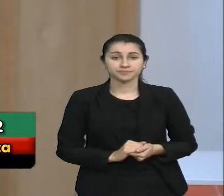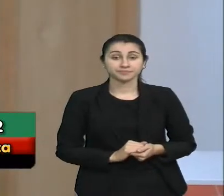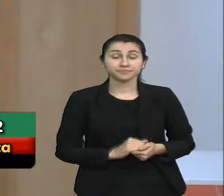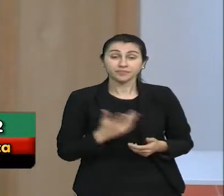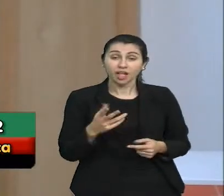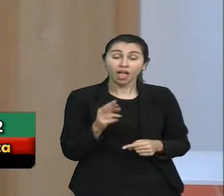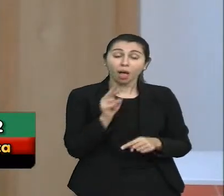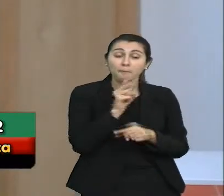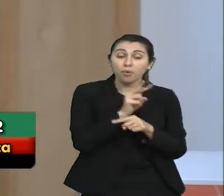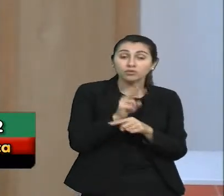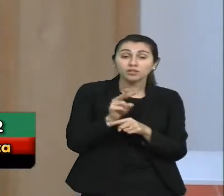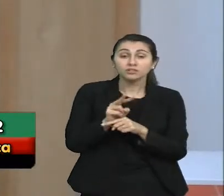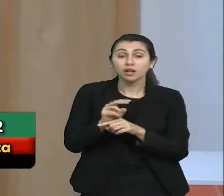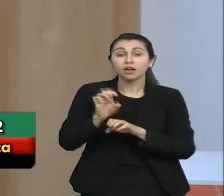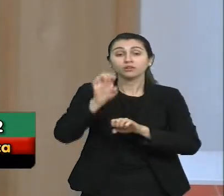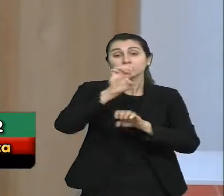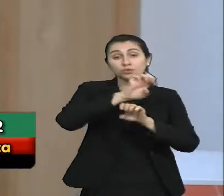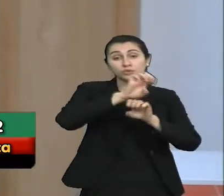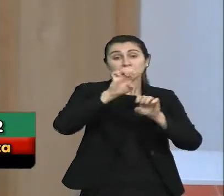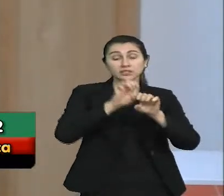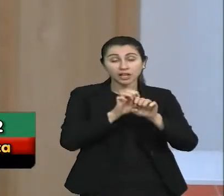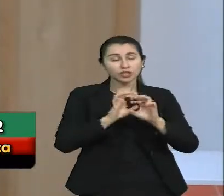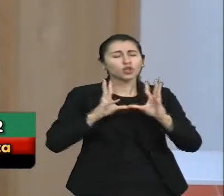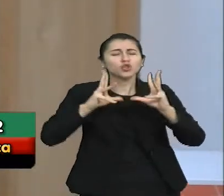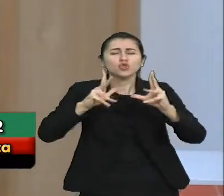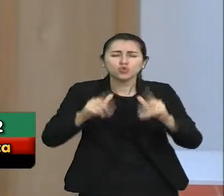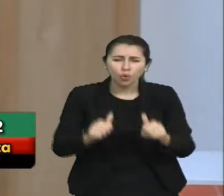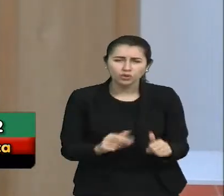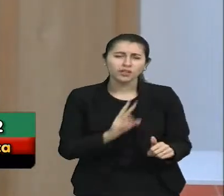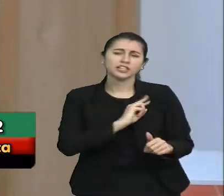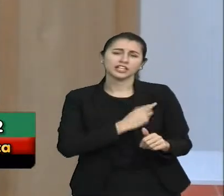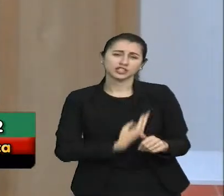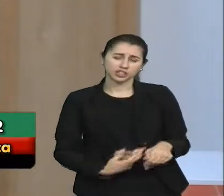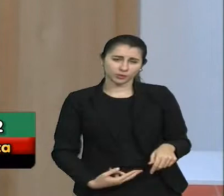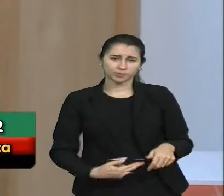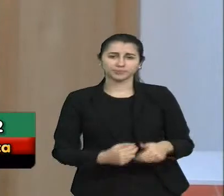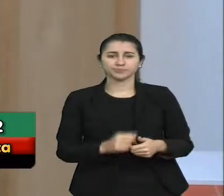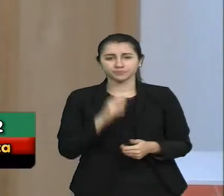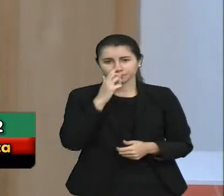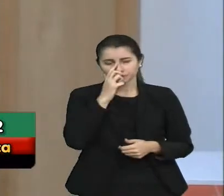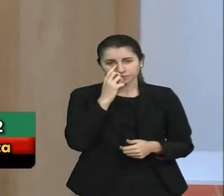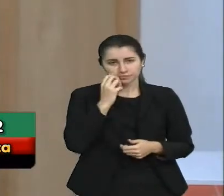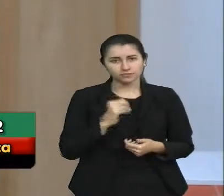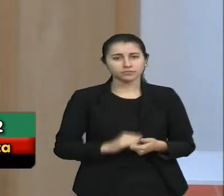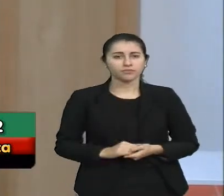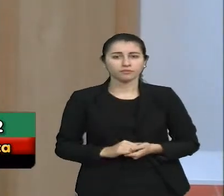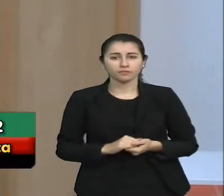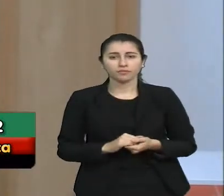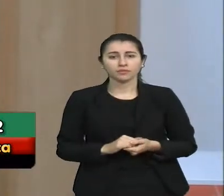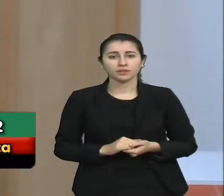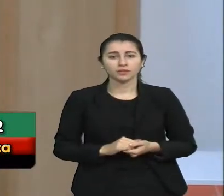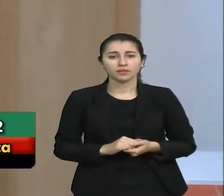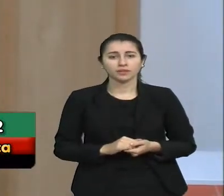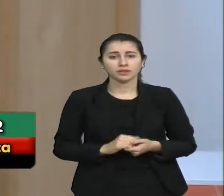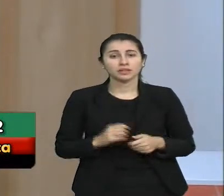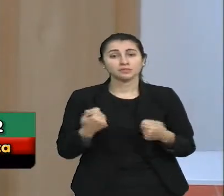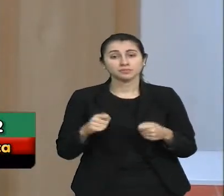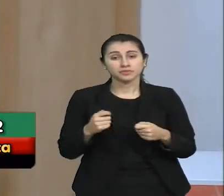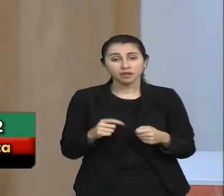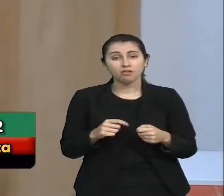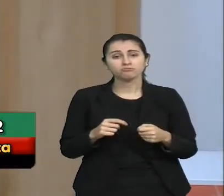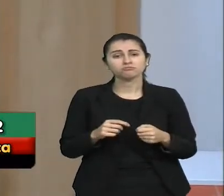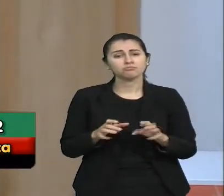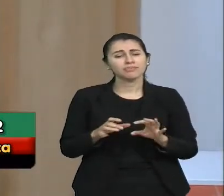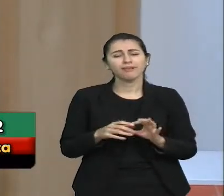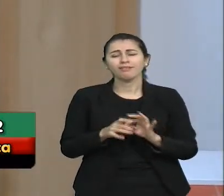proteção do Estado a todas as religiões, né? Então, nós precisamos, para garantir a prática religiosa e a